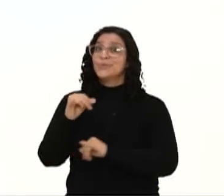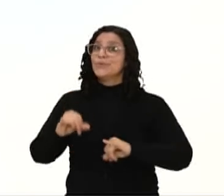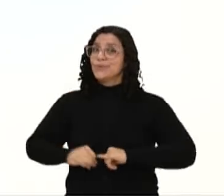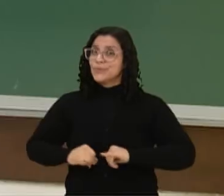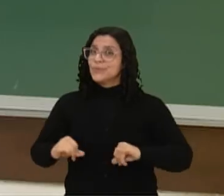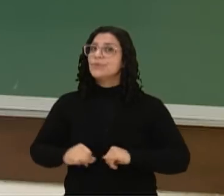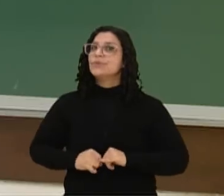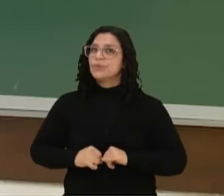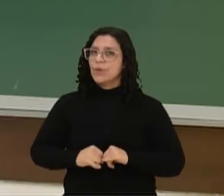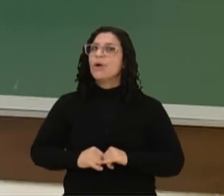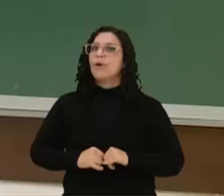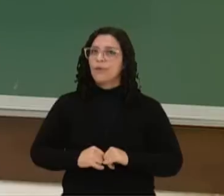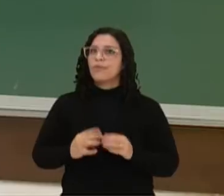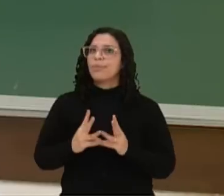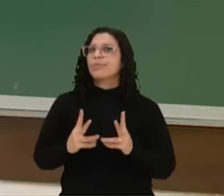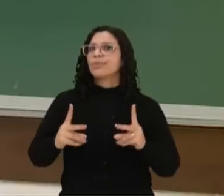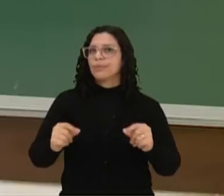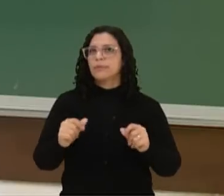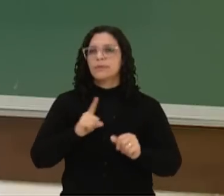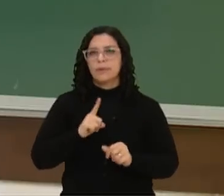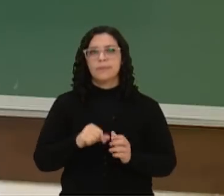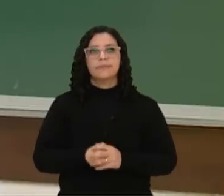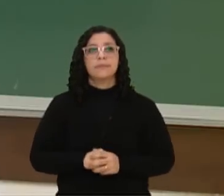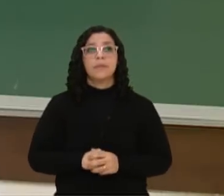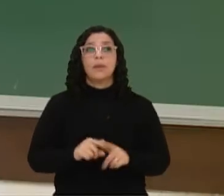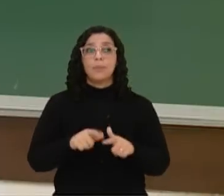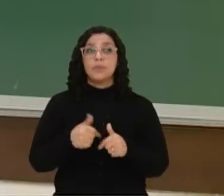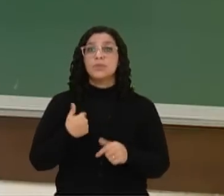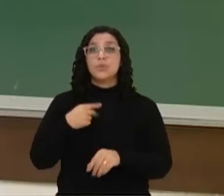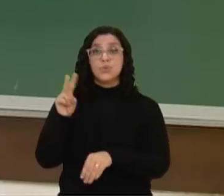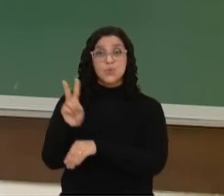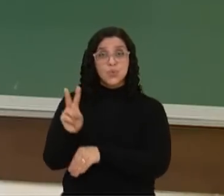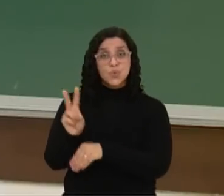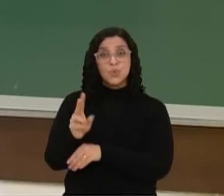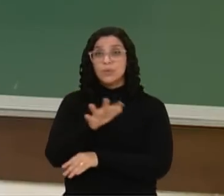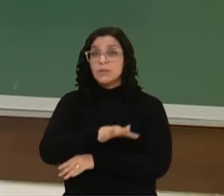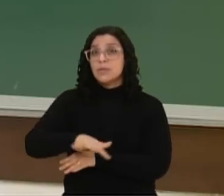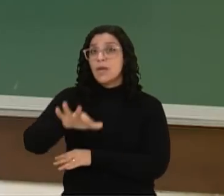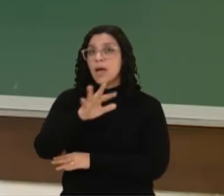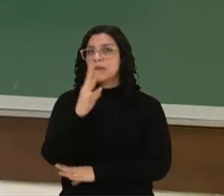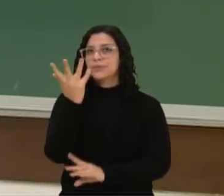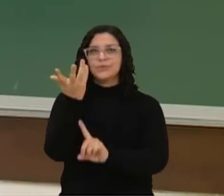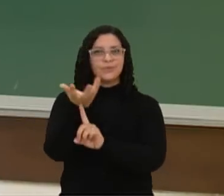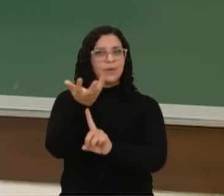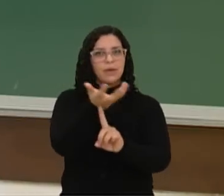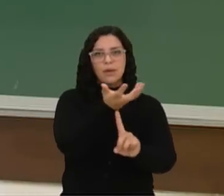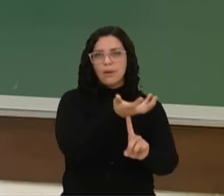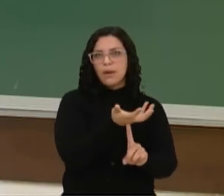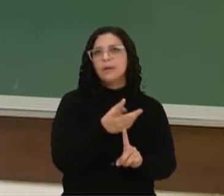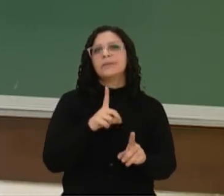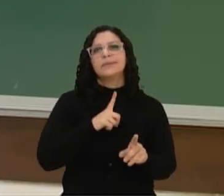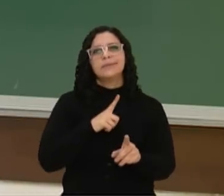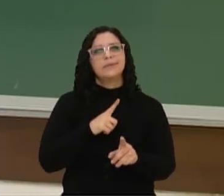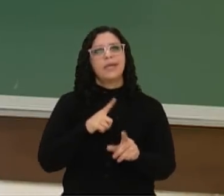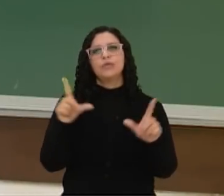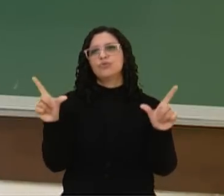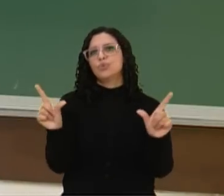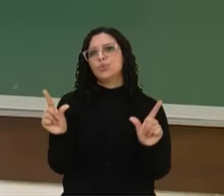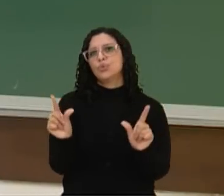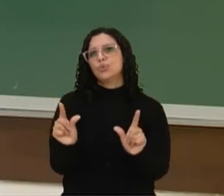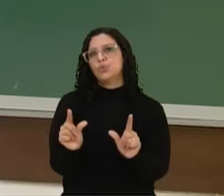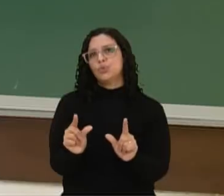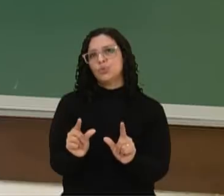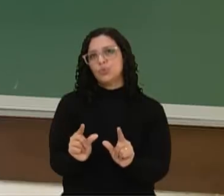sofrem ali com a questão do desmatamento, né? As reservas de áreas de araucária já estão muito reduzidas